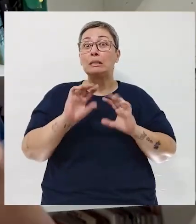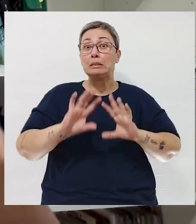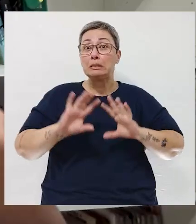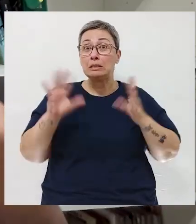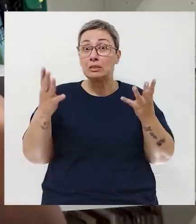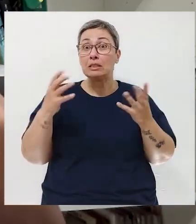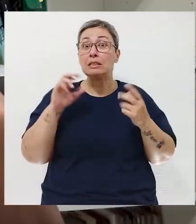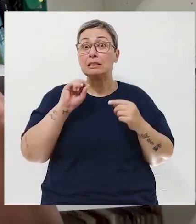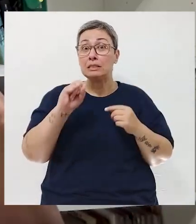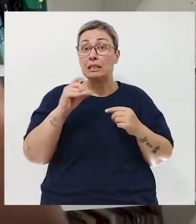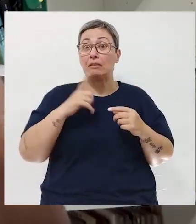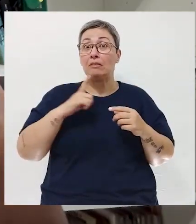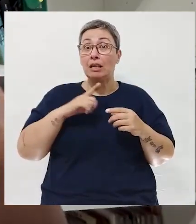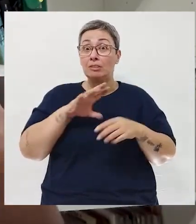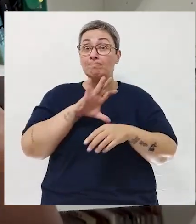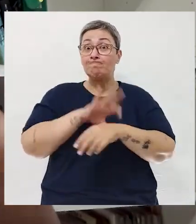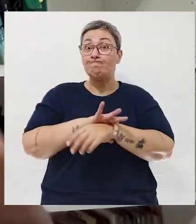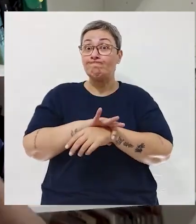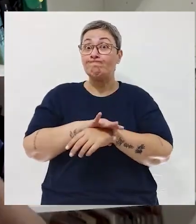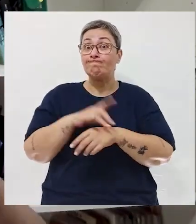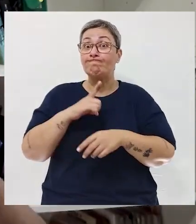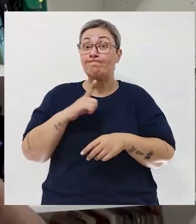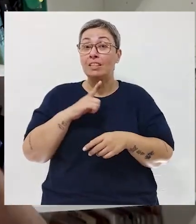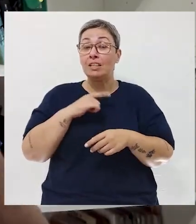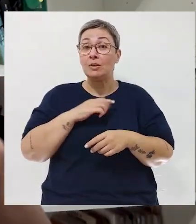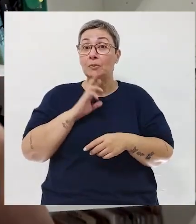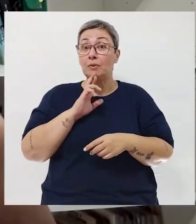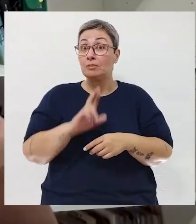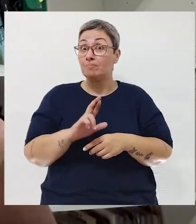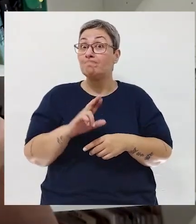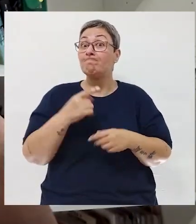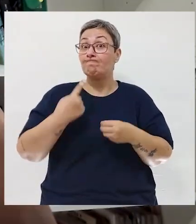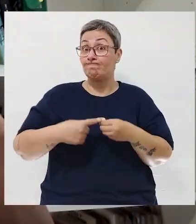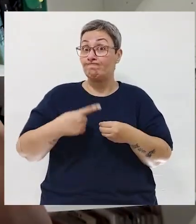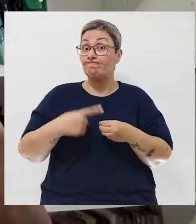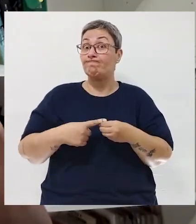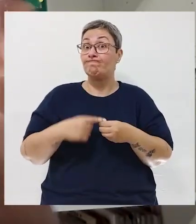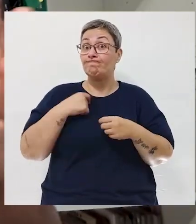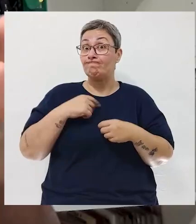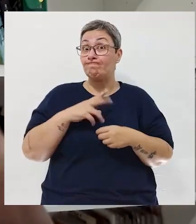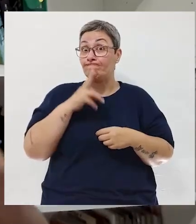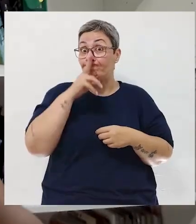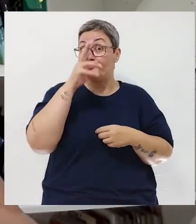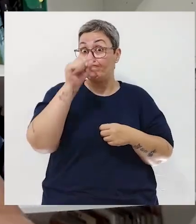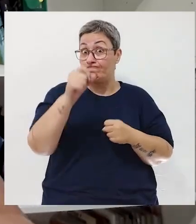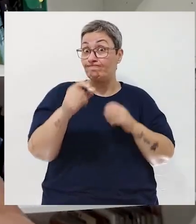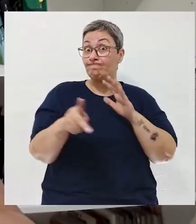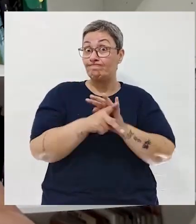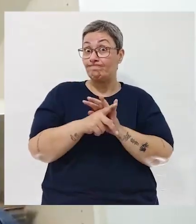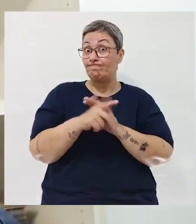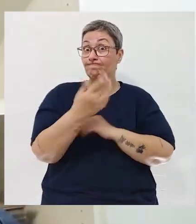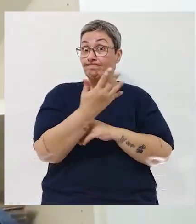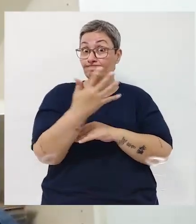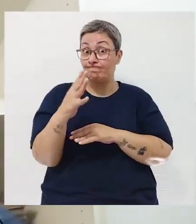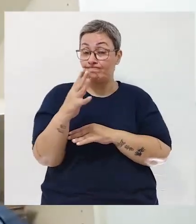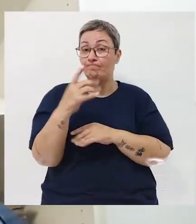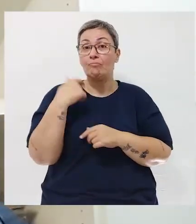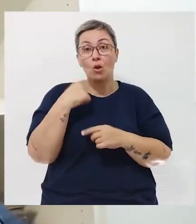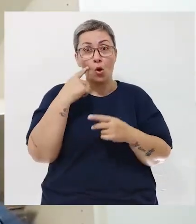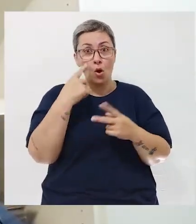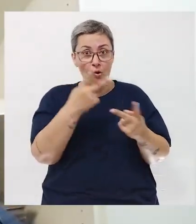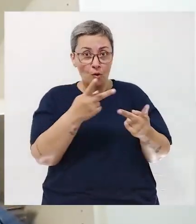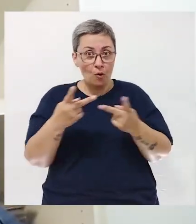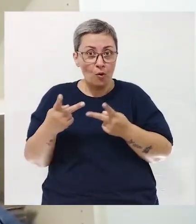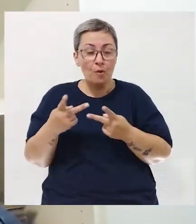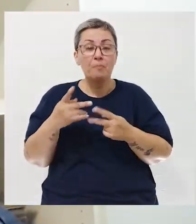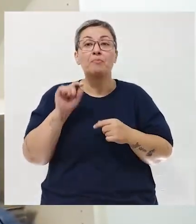e se estaremos seguros em relação à resposta da cidade a essa força da natureza. Eu quero te